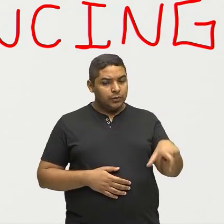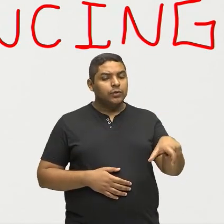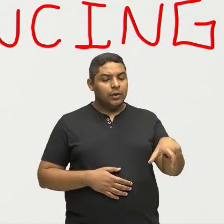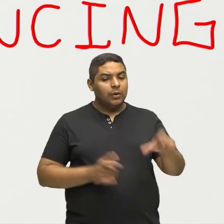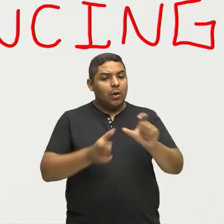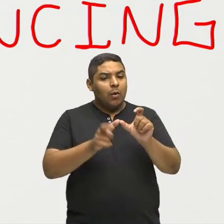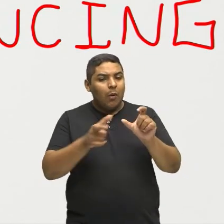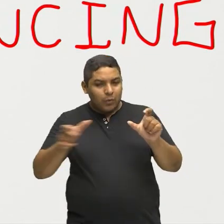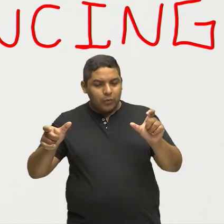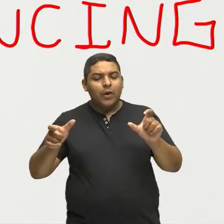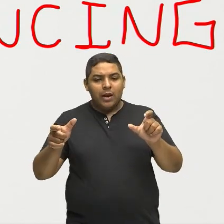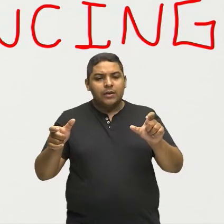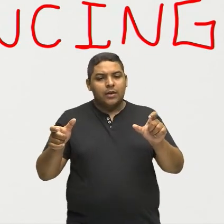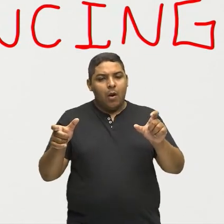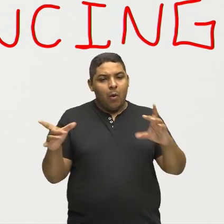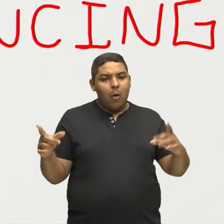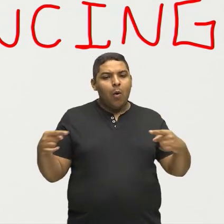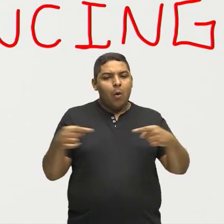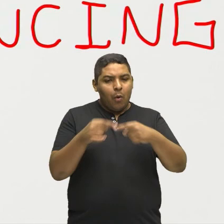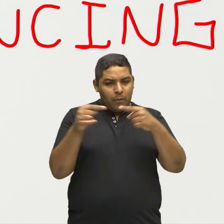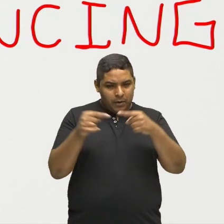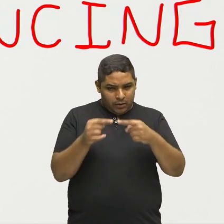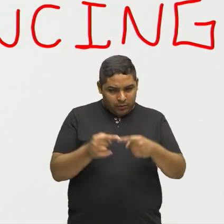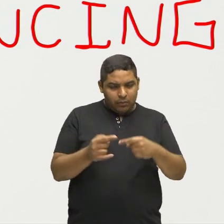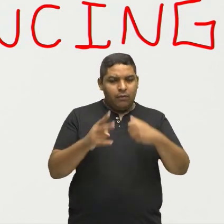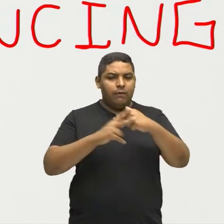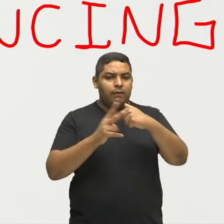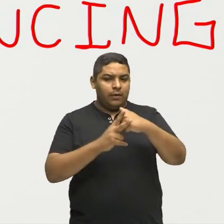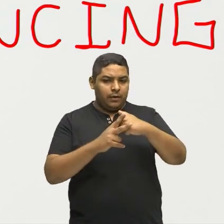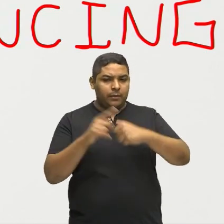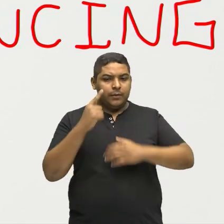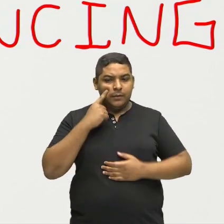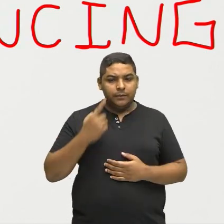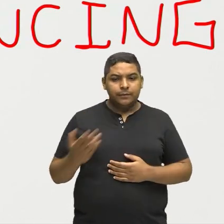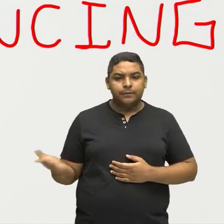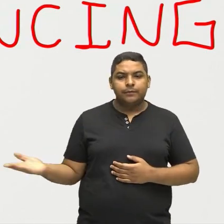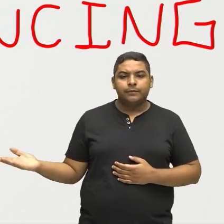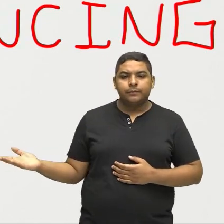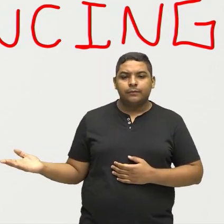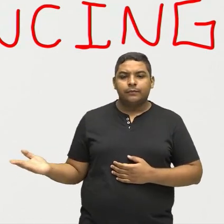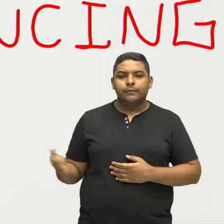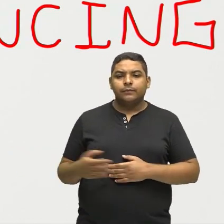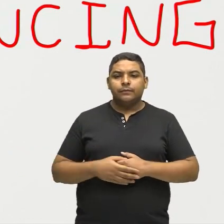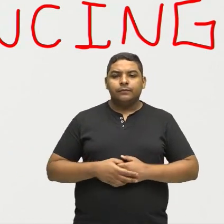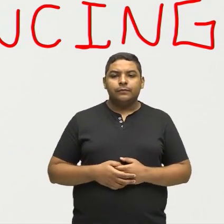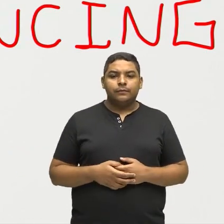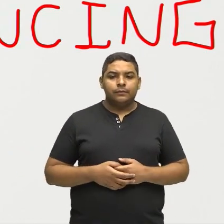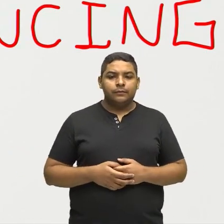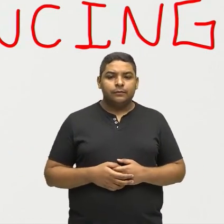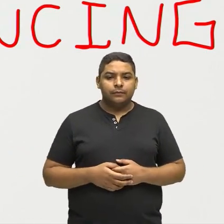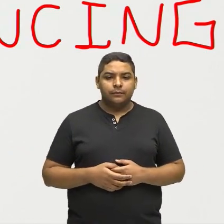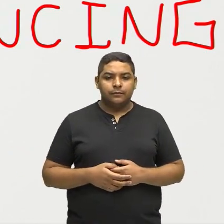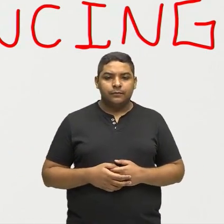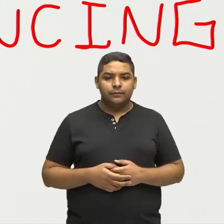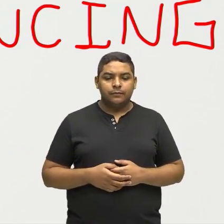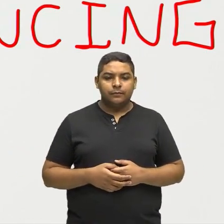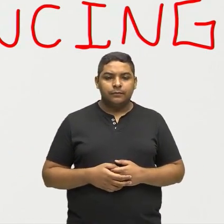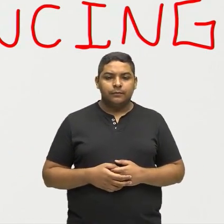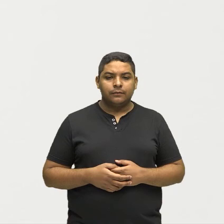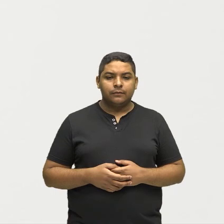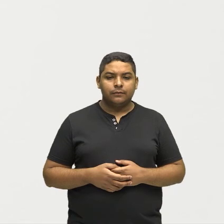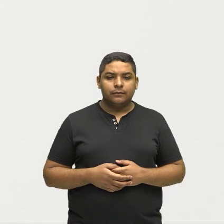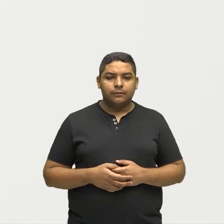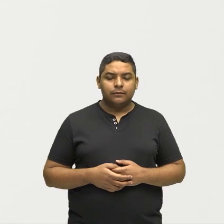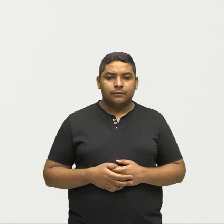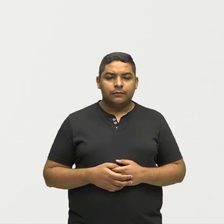verbo, com o sujeito, né? O verbo to be, dance, they are. Dance aqui, acompanhado do ing,